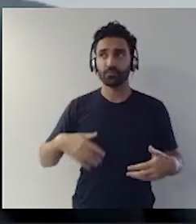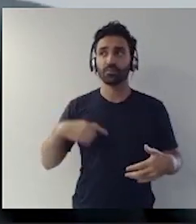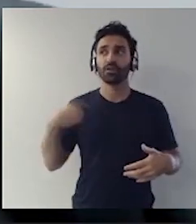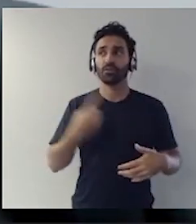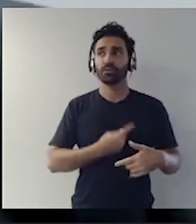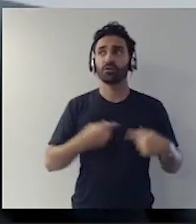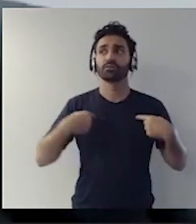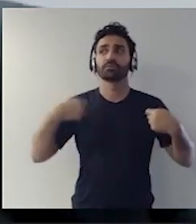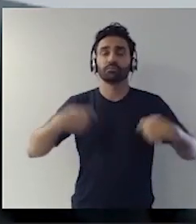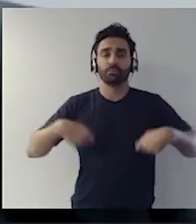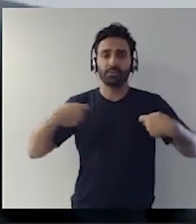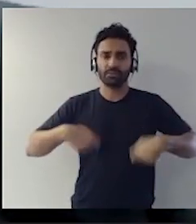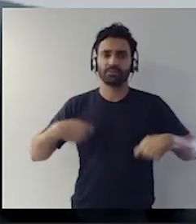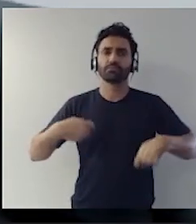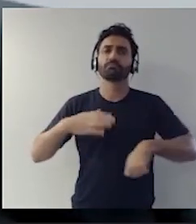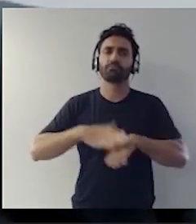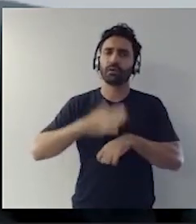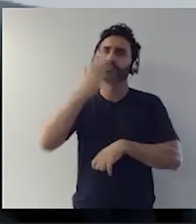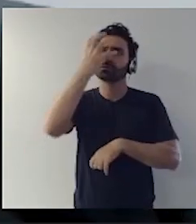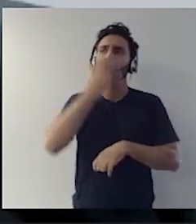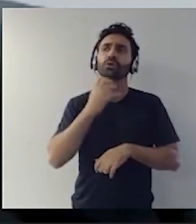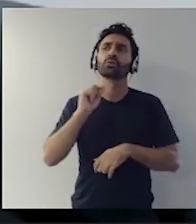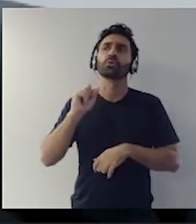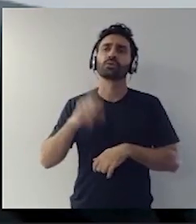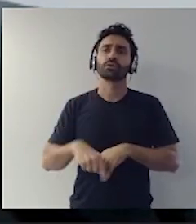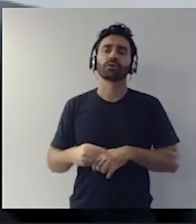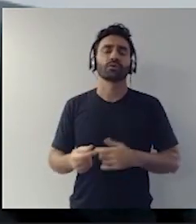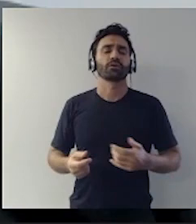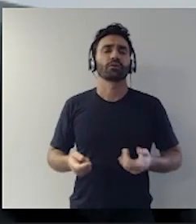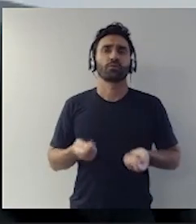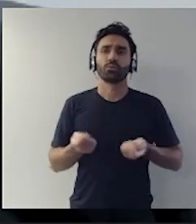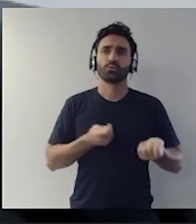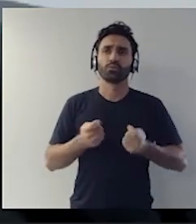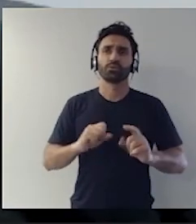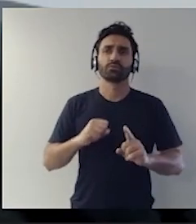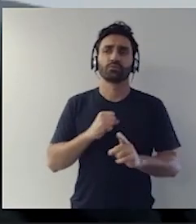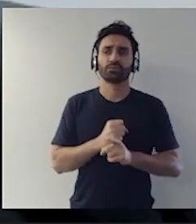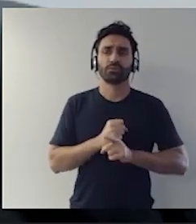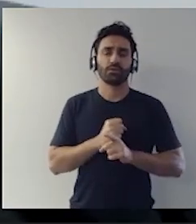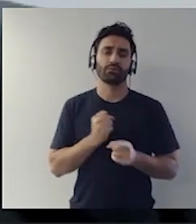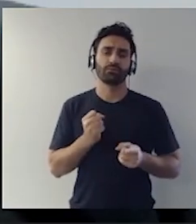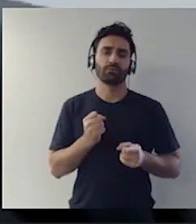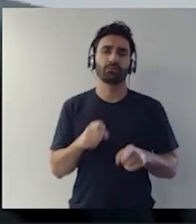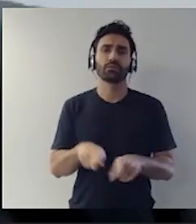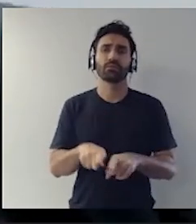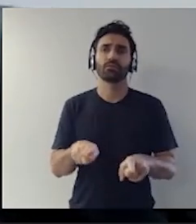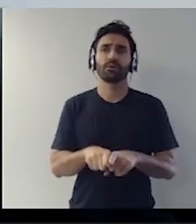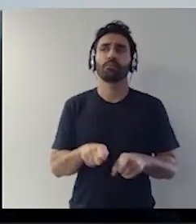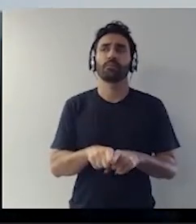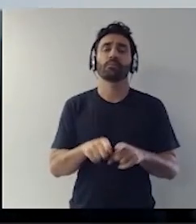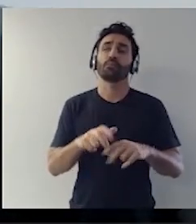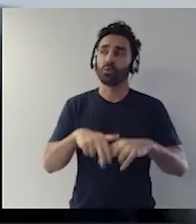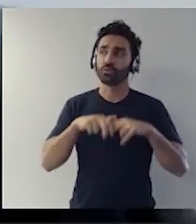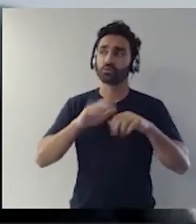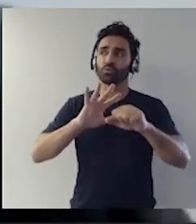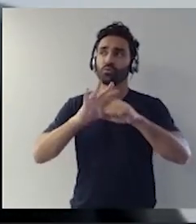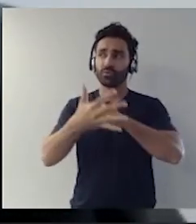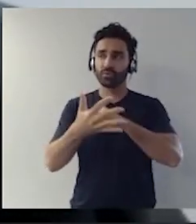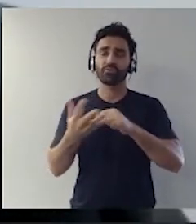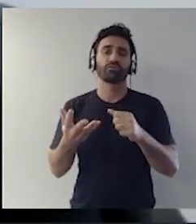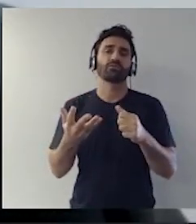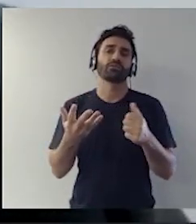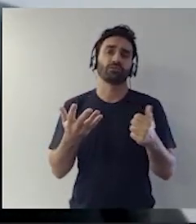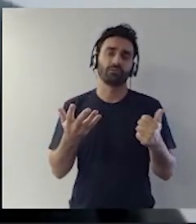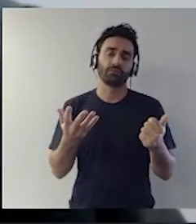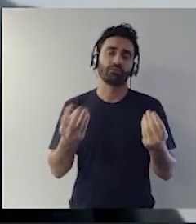precisamos levar mais a sério o controle social da administração pública, e a Covid-19 nos colocou isso à